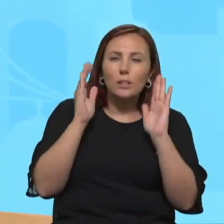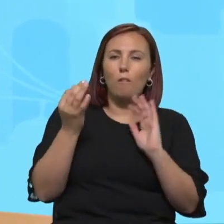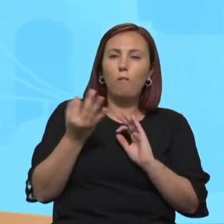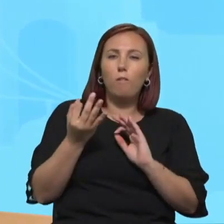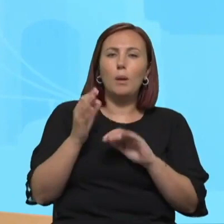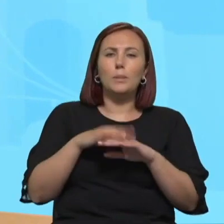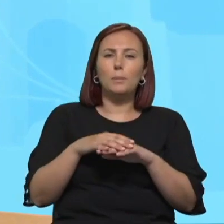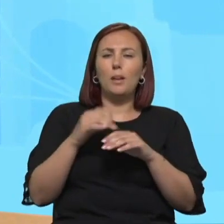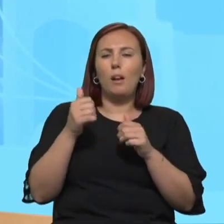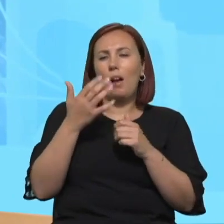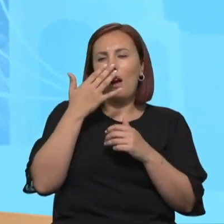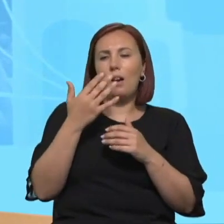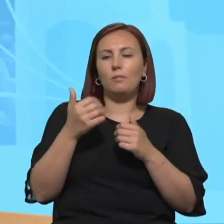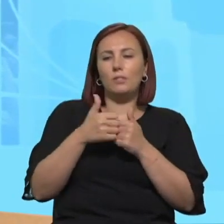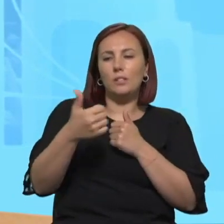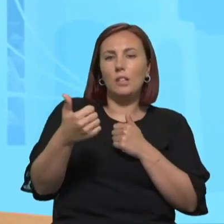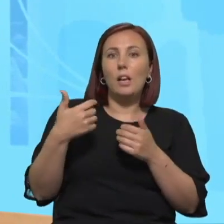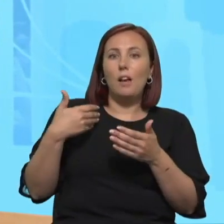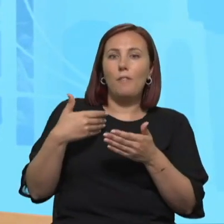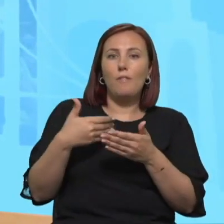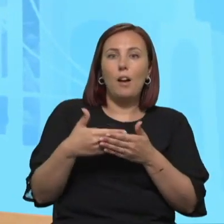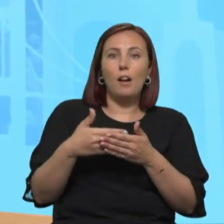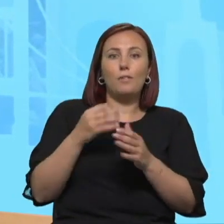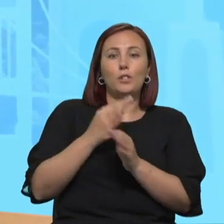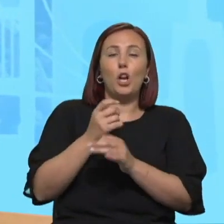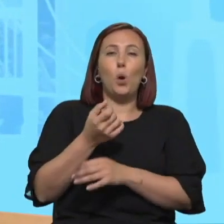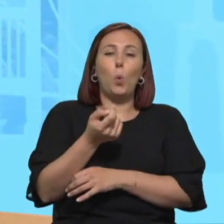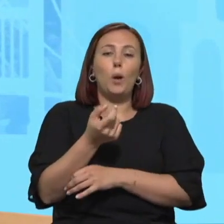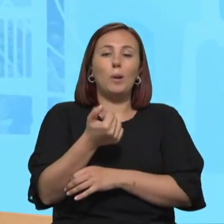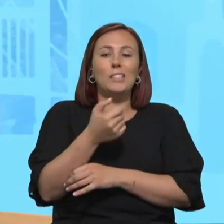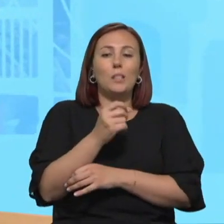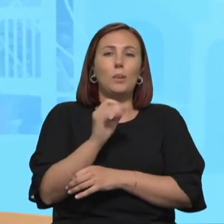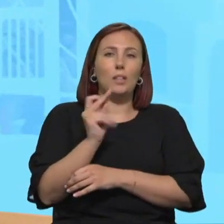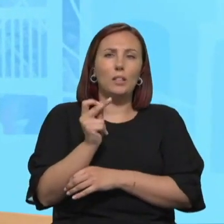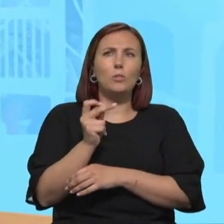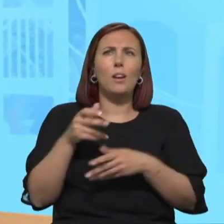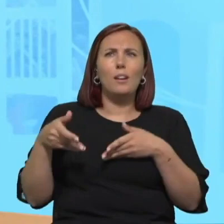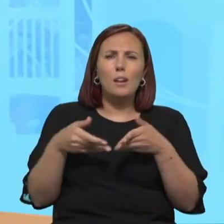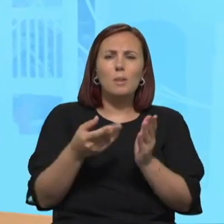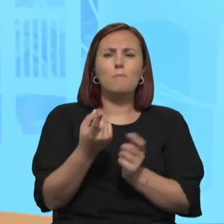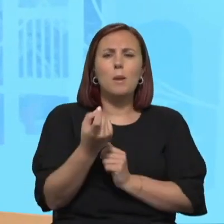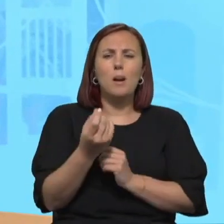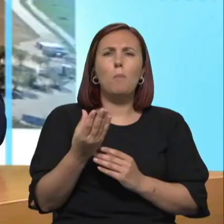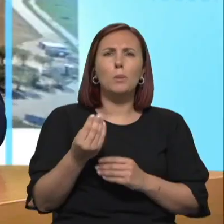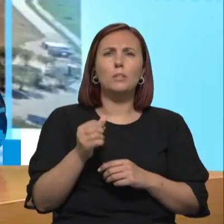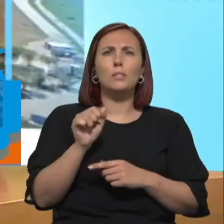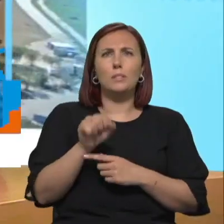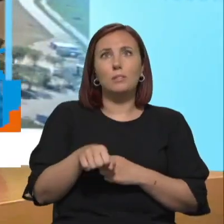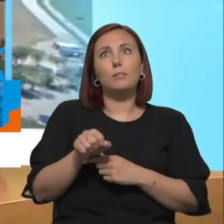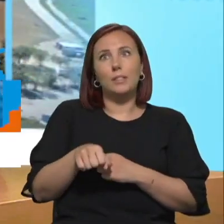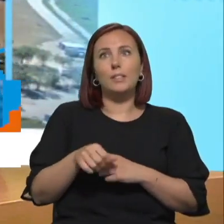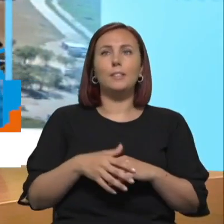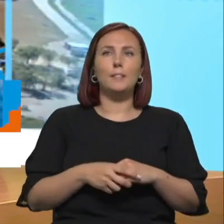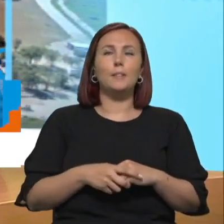e também em vésperas da data redonda dos 50 anos, há ainda muito caminho a fazer. Há sempre muito caminho a fazer, se nós